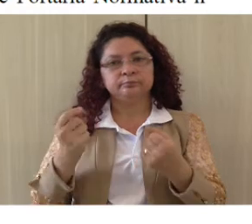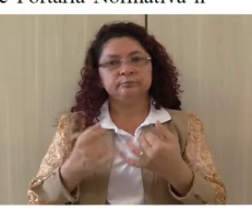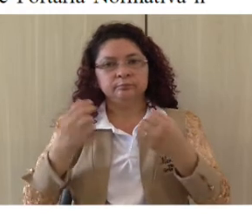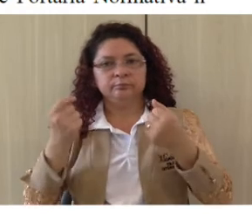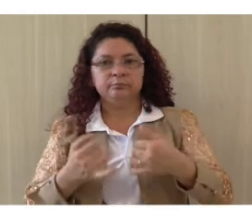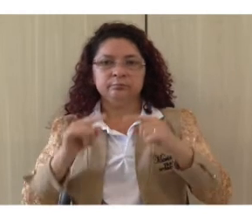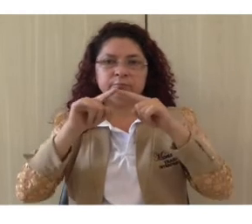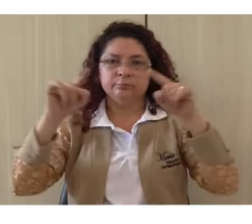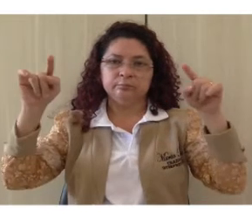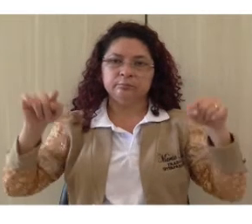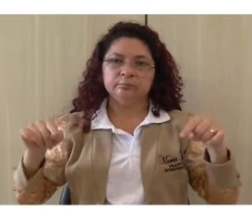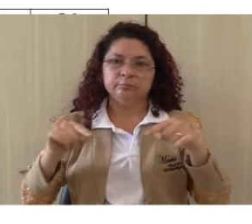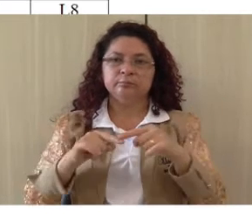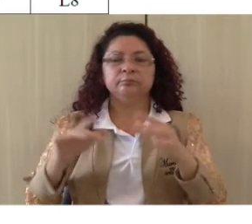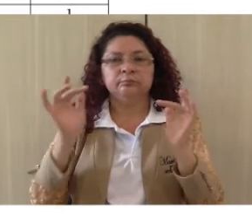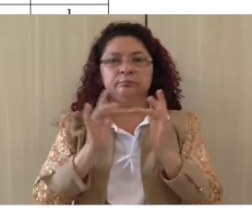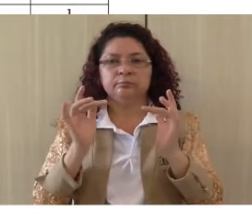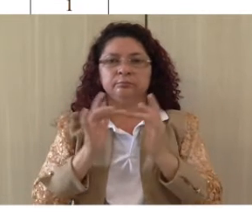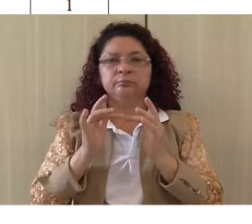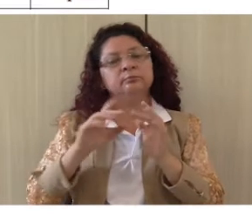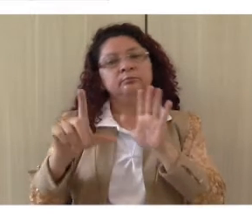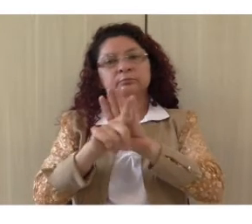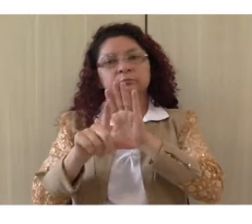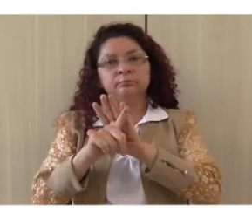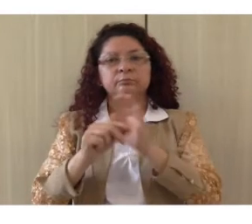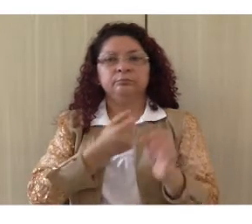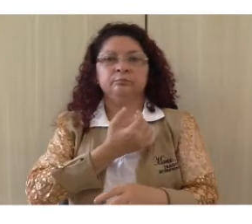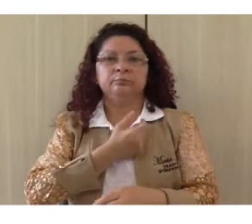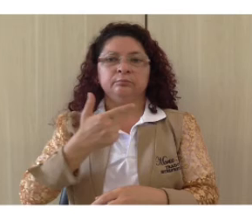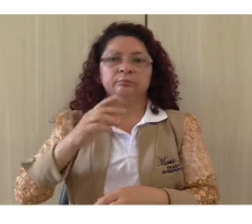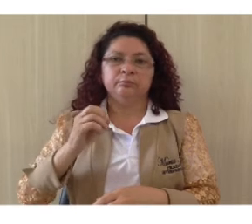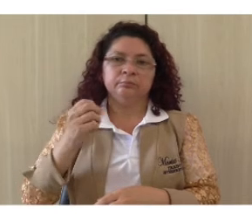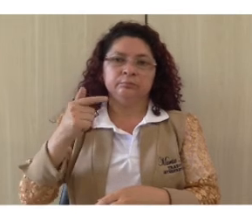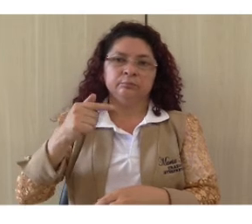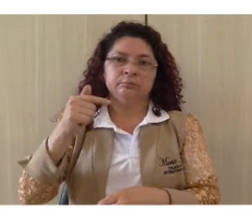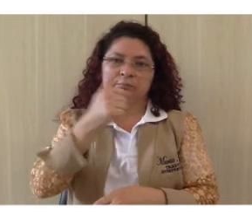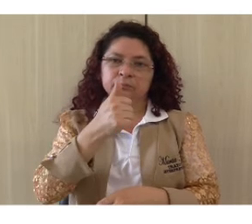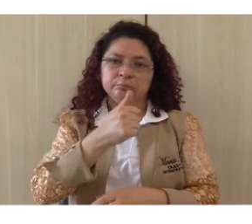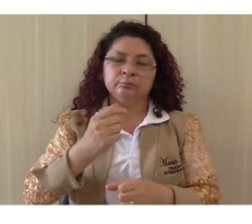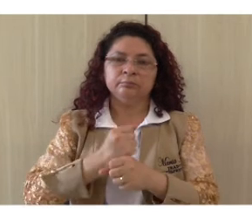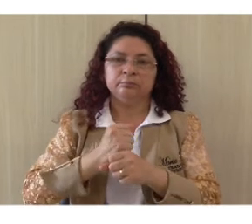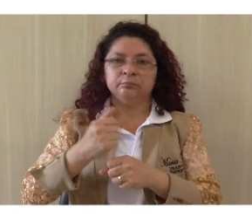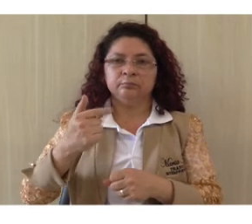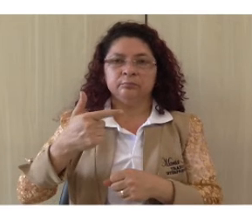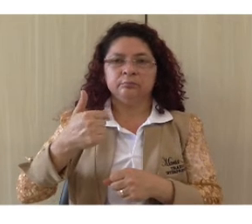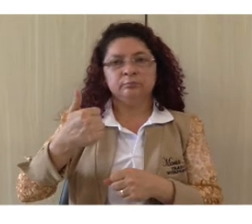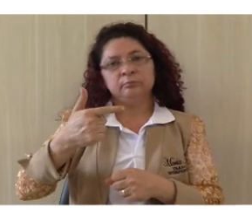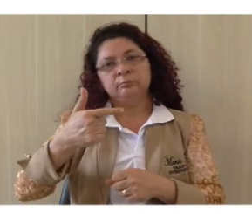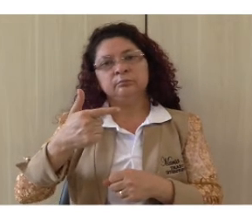vagas reservadas de acordo com as leis número 12.711 de 2012 e